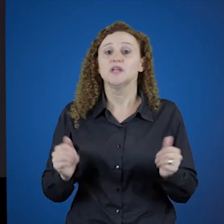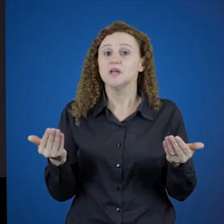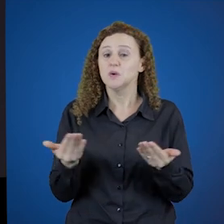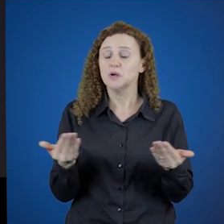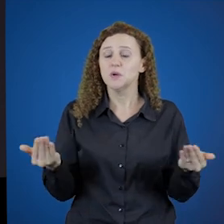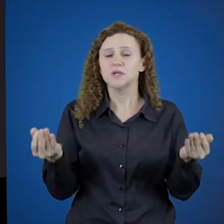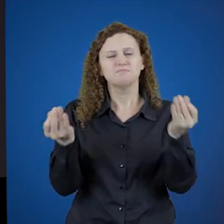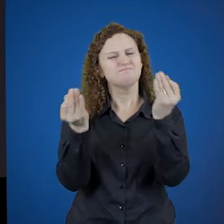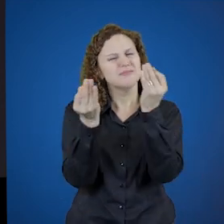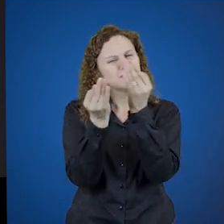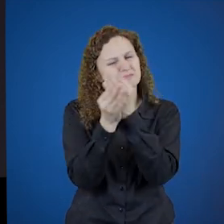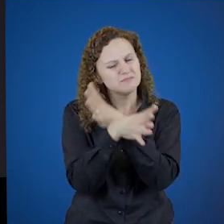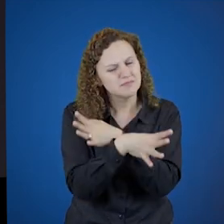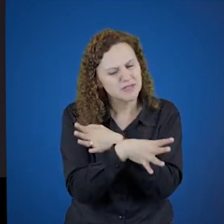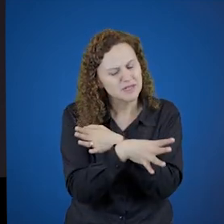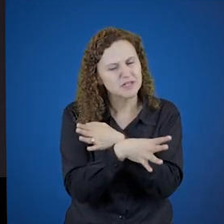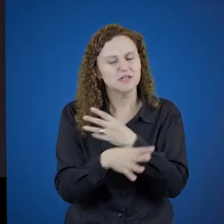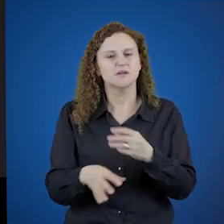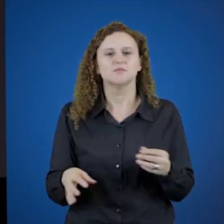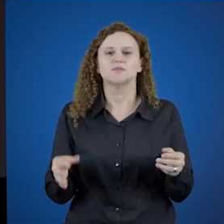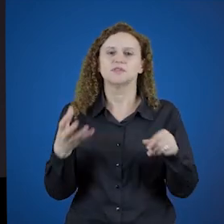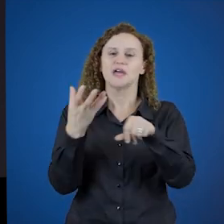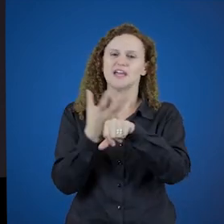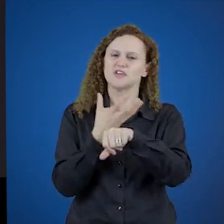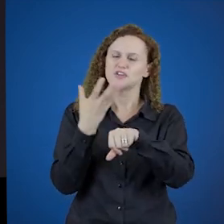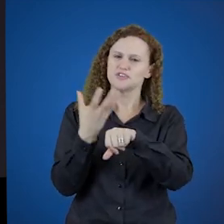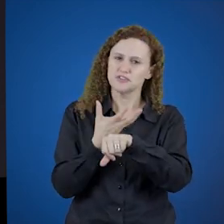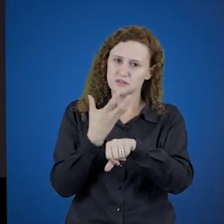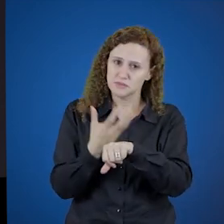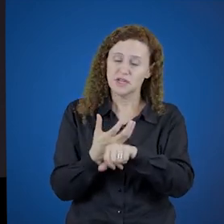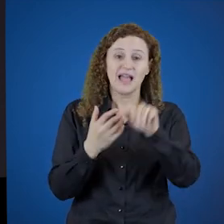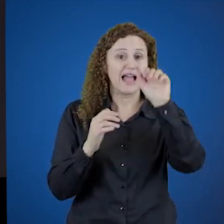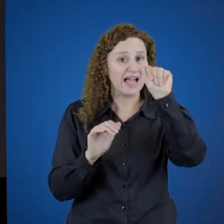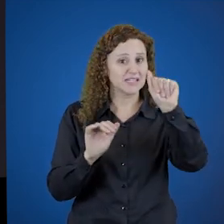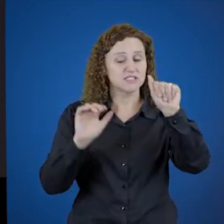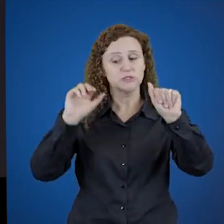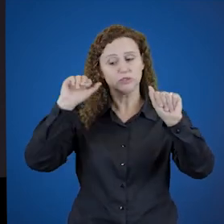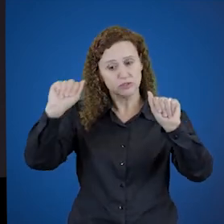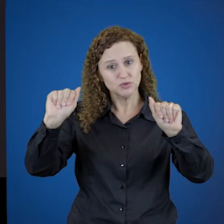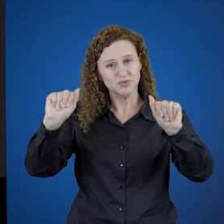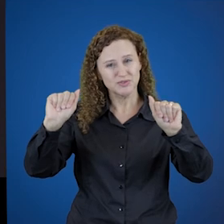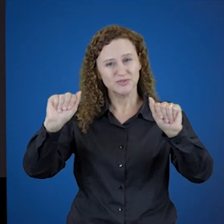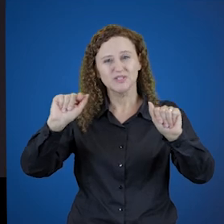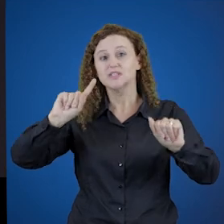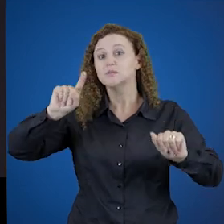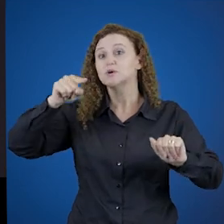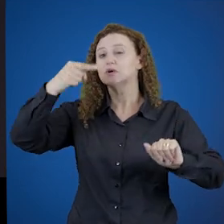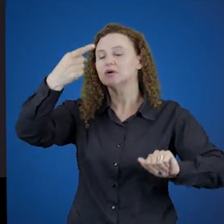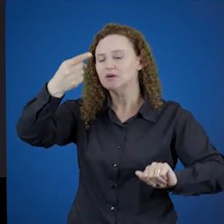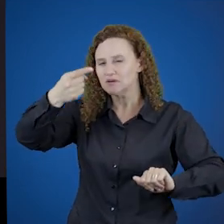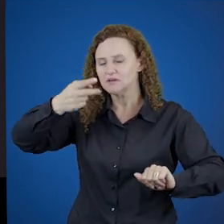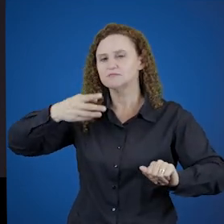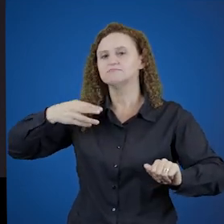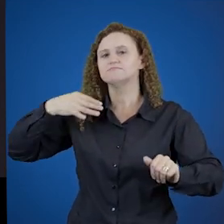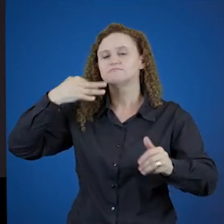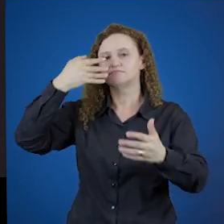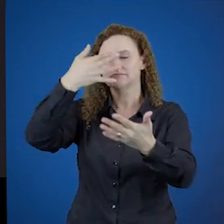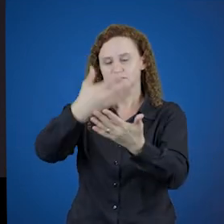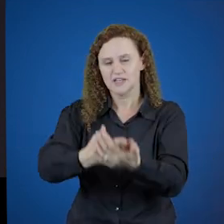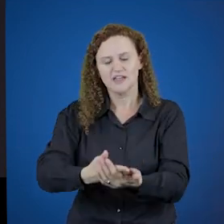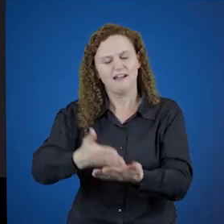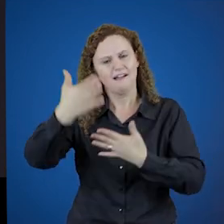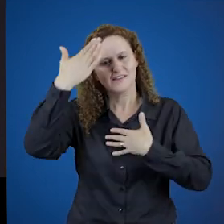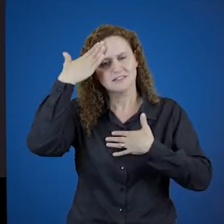então nós concluímos a nossa disciplina exatamente com isso até os adjuntos depois do outros veremos na